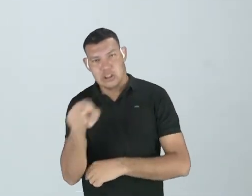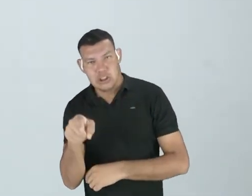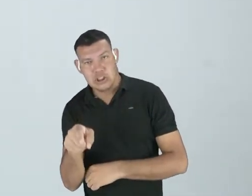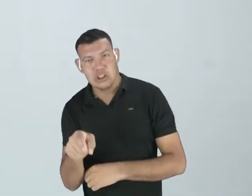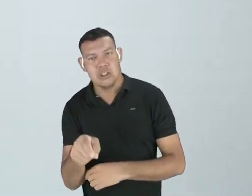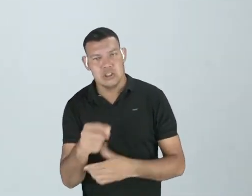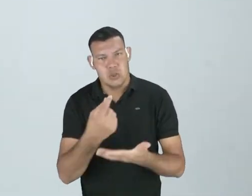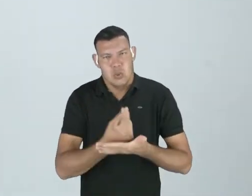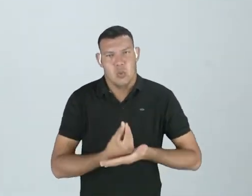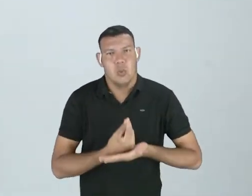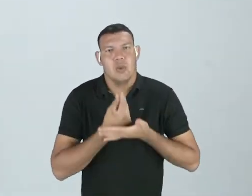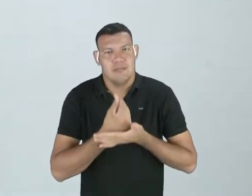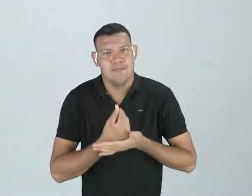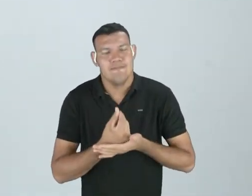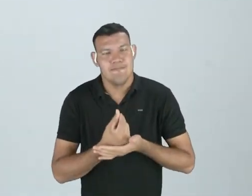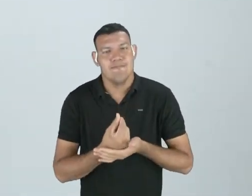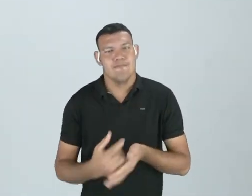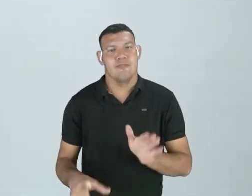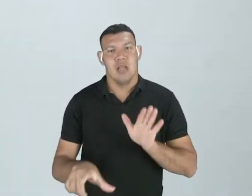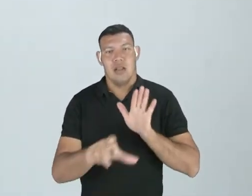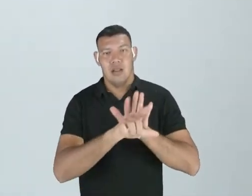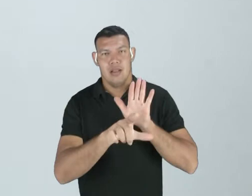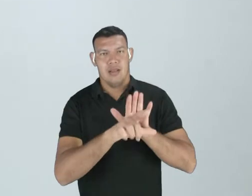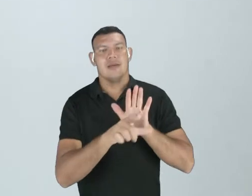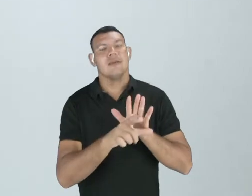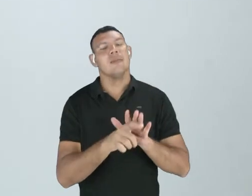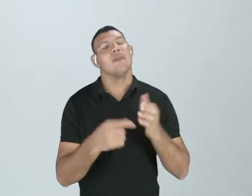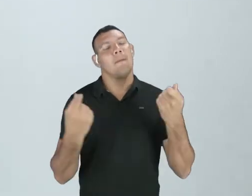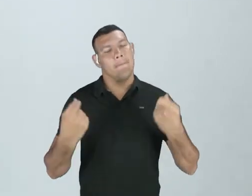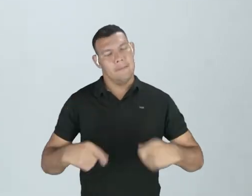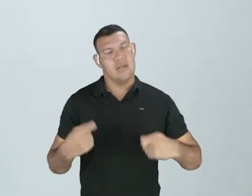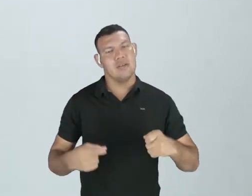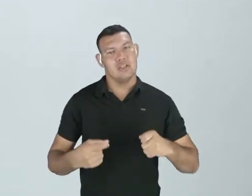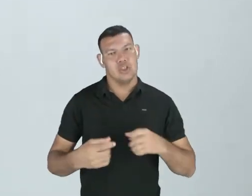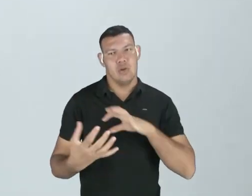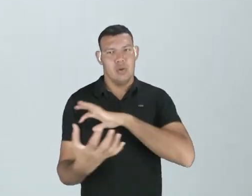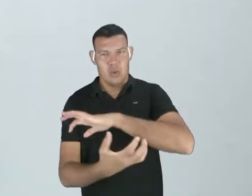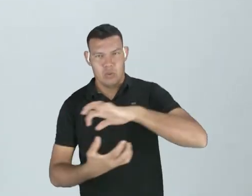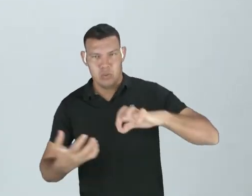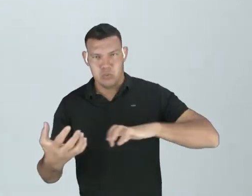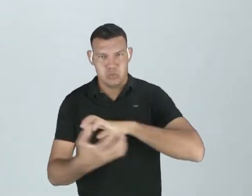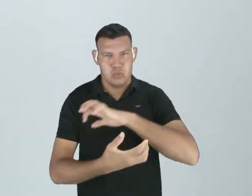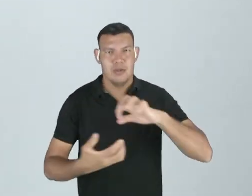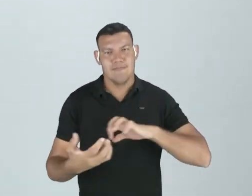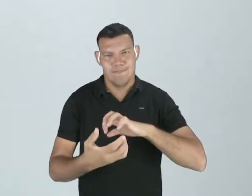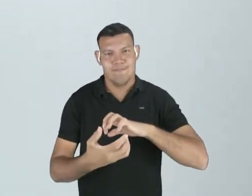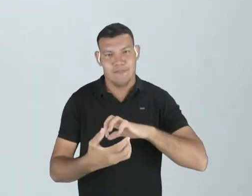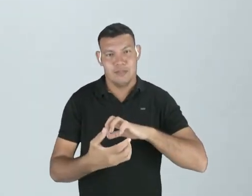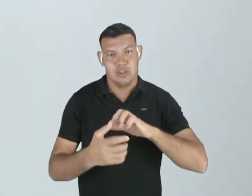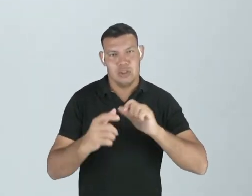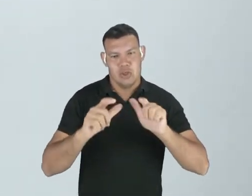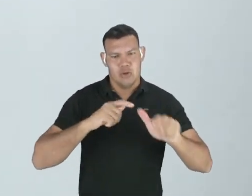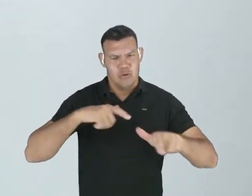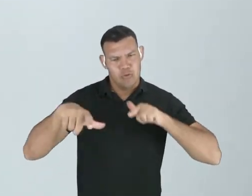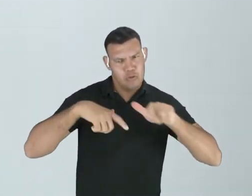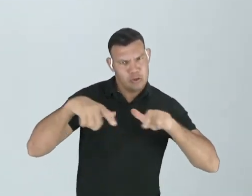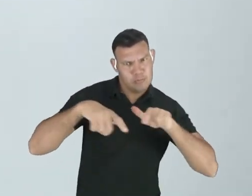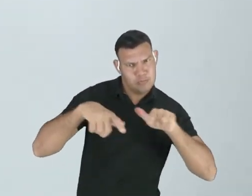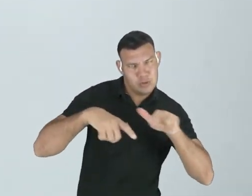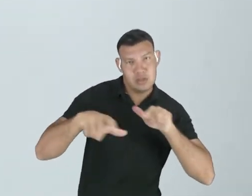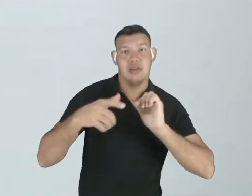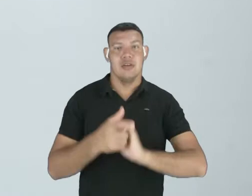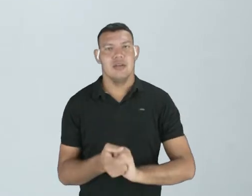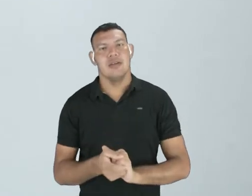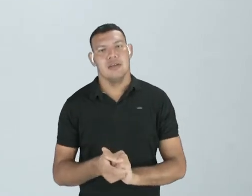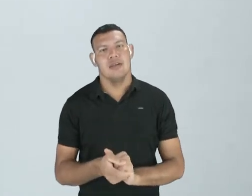a principal medida que deveria ser tomada era uma revolução do proletariado contra a burguesia, para o proletariado pegar